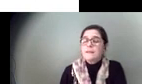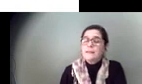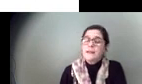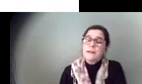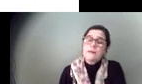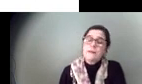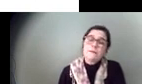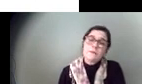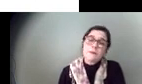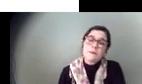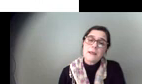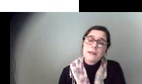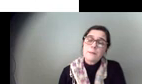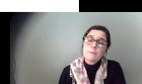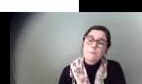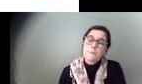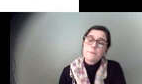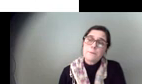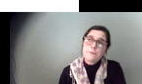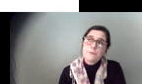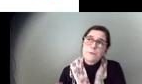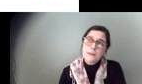Mas ele é